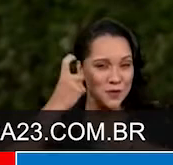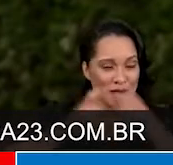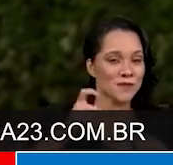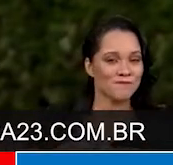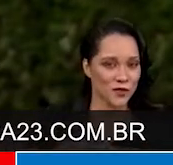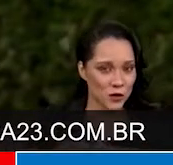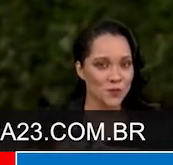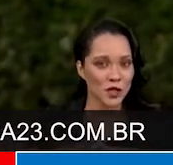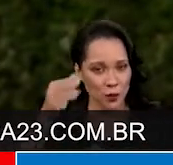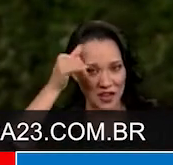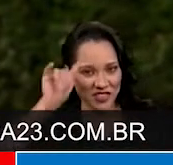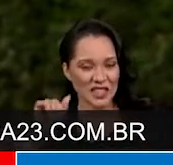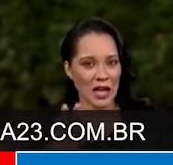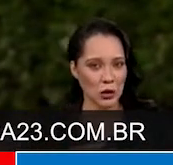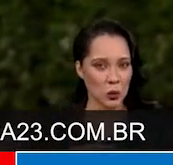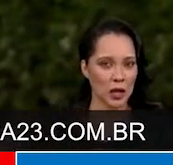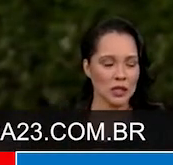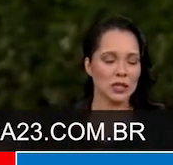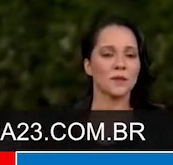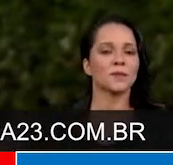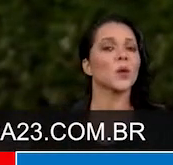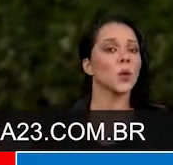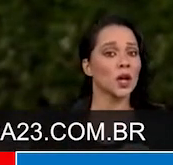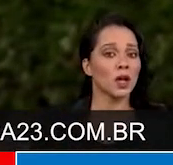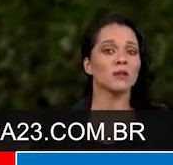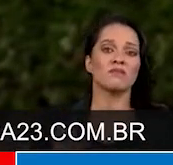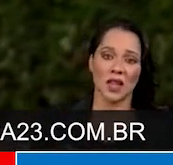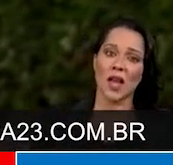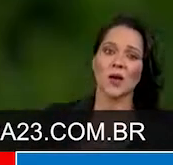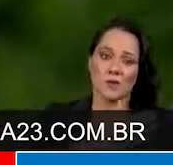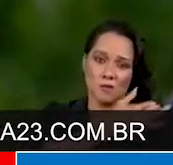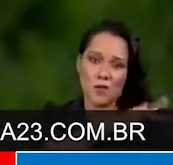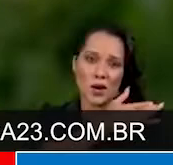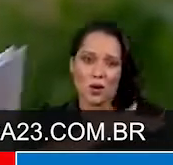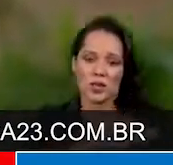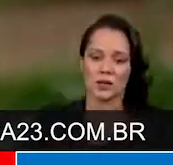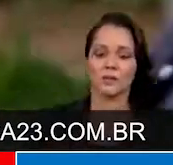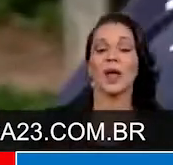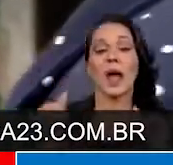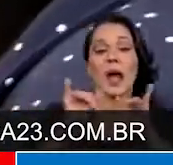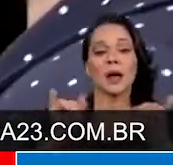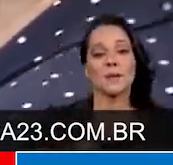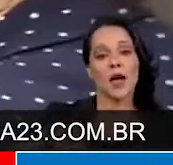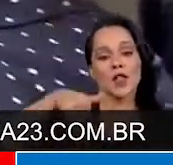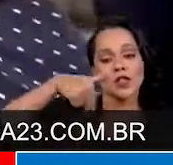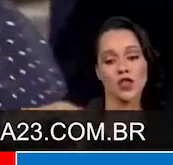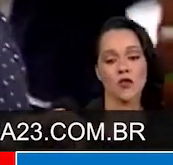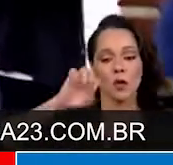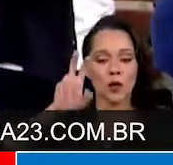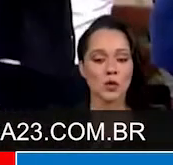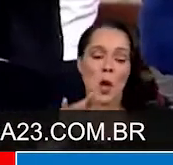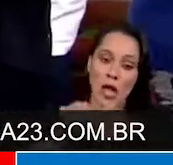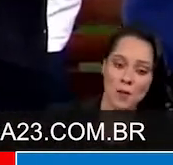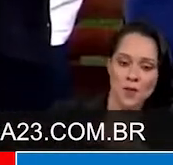dos médicos na prevenção e no combate à doença ainda é o preconceito. A campanha Novembro Azul pretende mudar